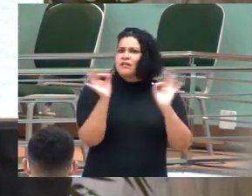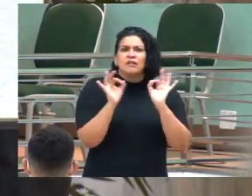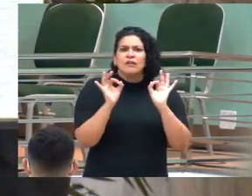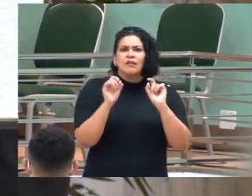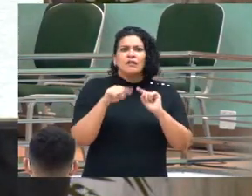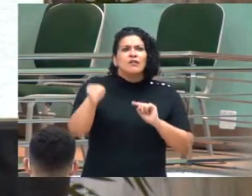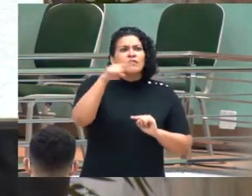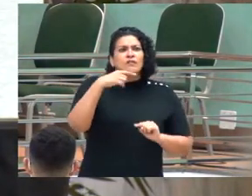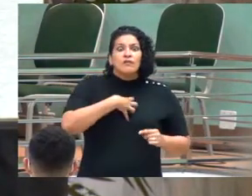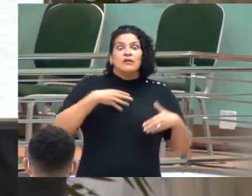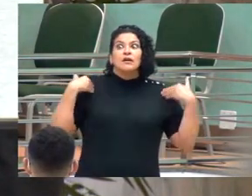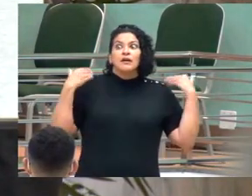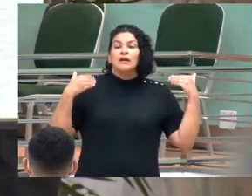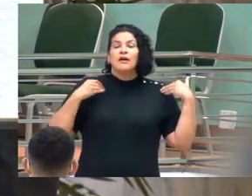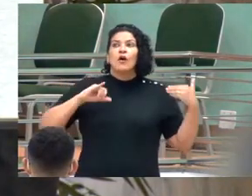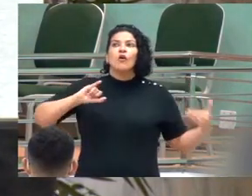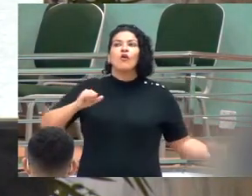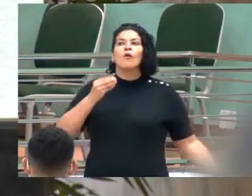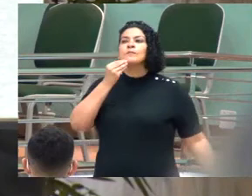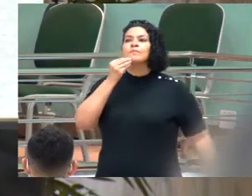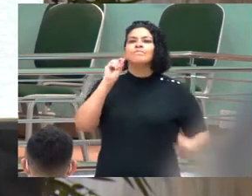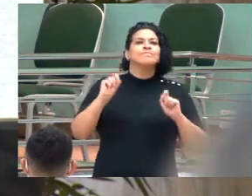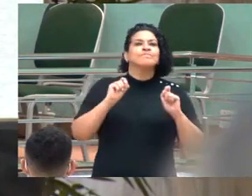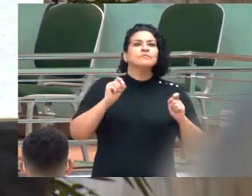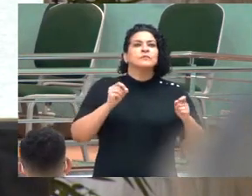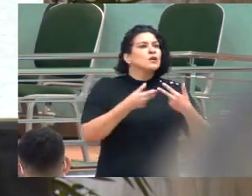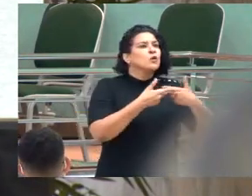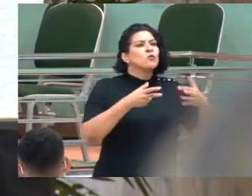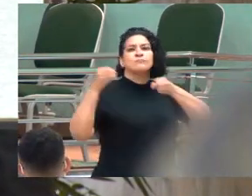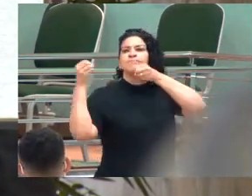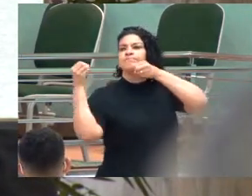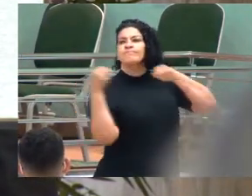que temos de abandonar tudo e